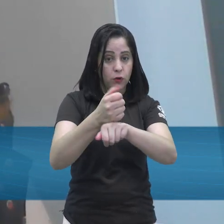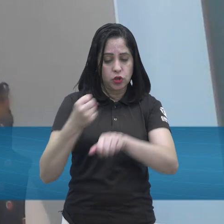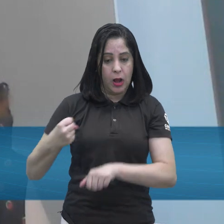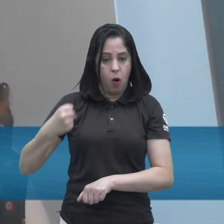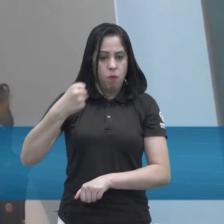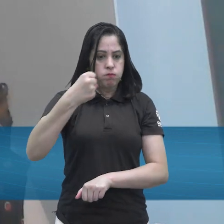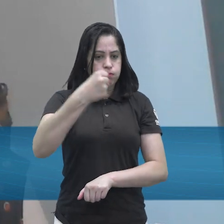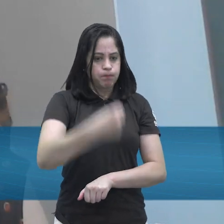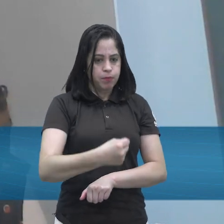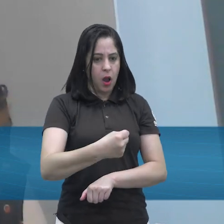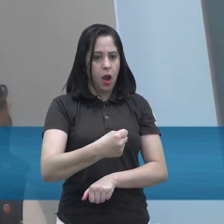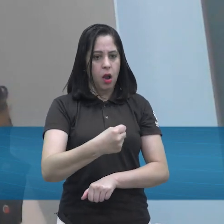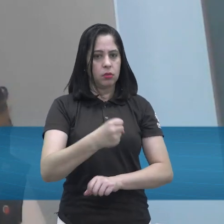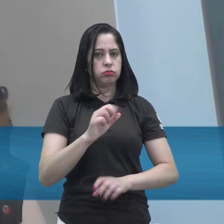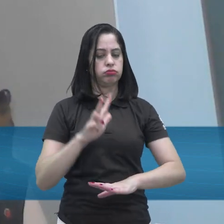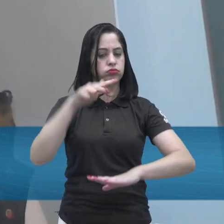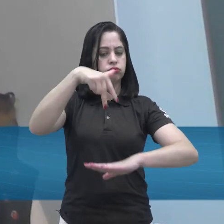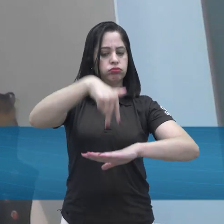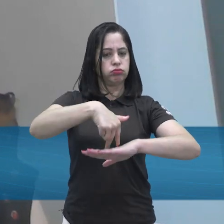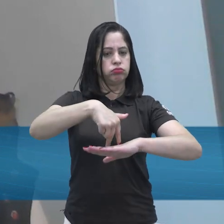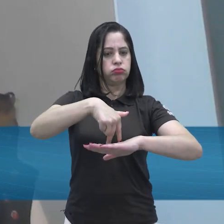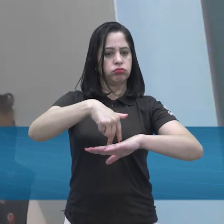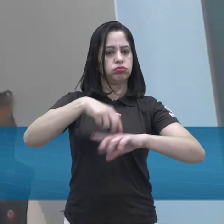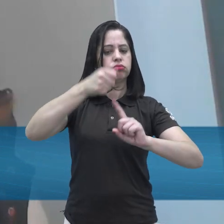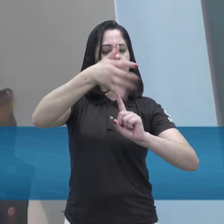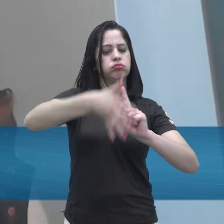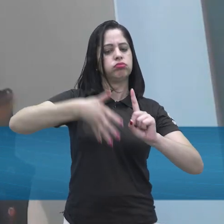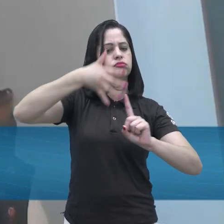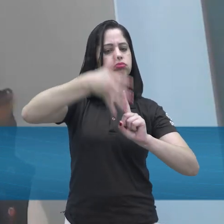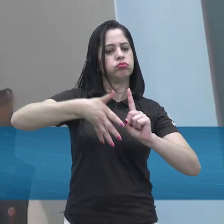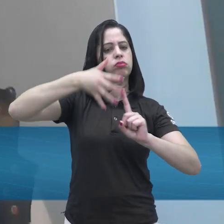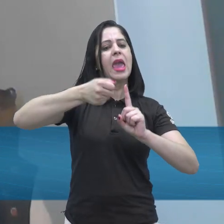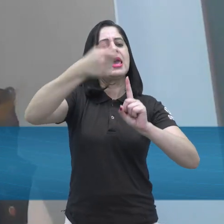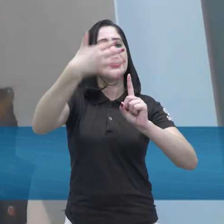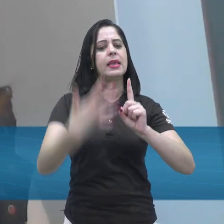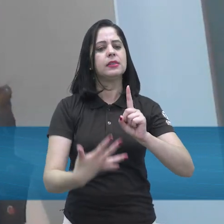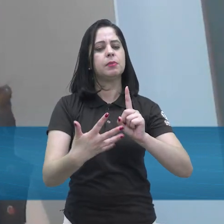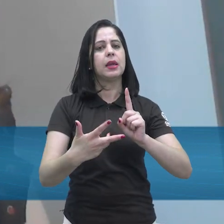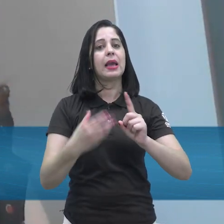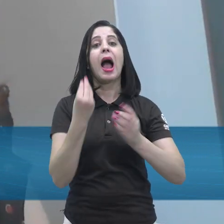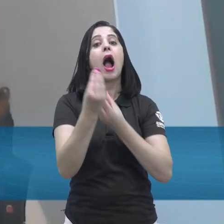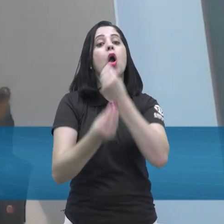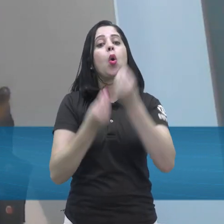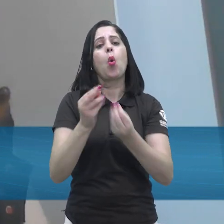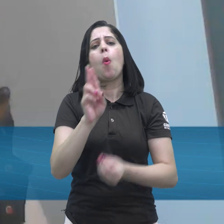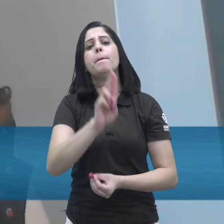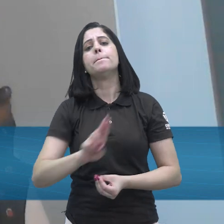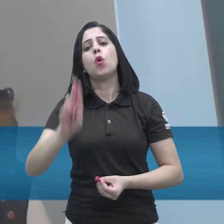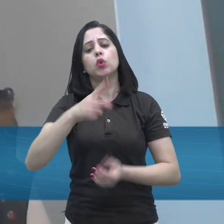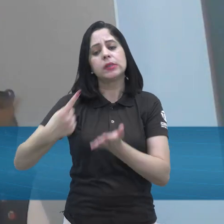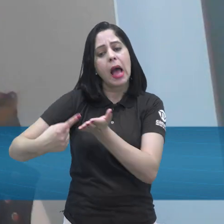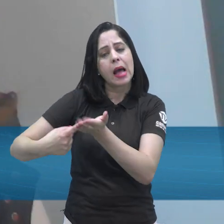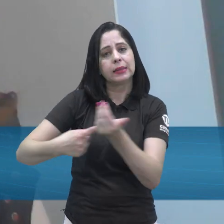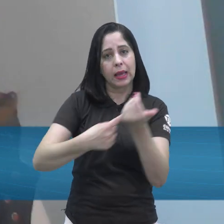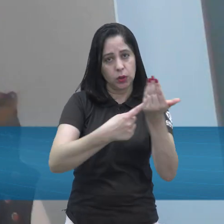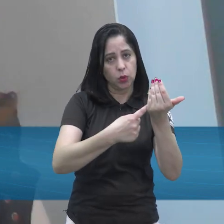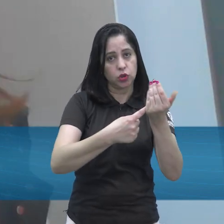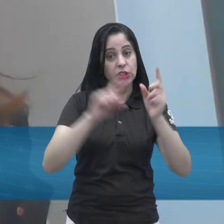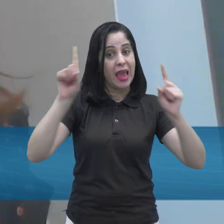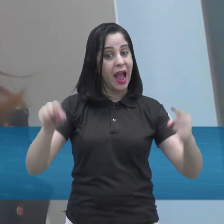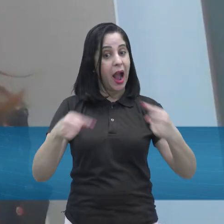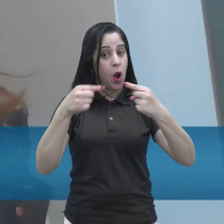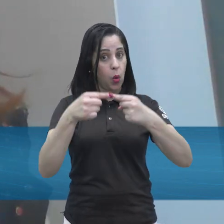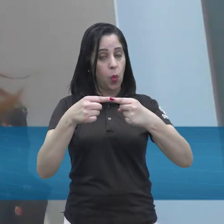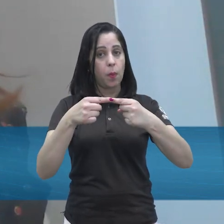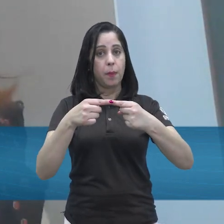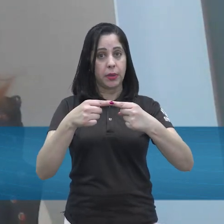profissionais para falar sobre a utilização dela em cada área específica daquela empresa, que cada área vai ter uma